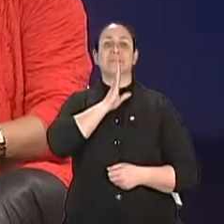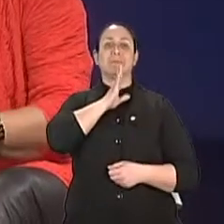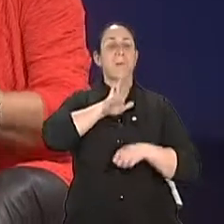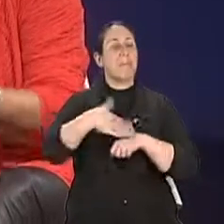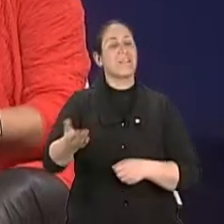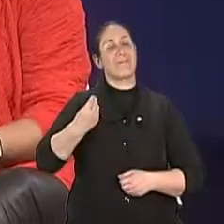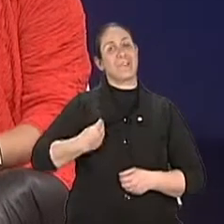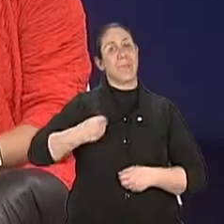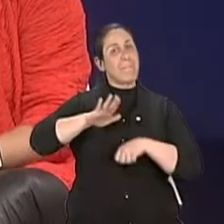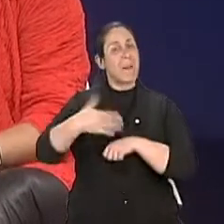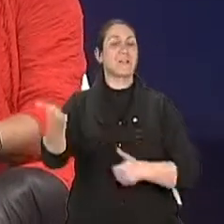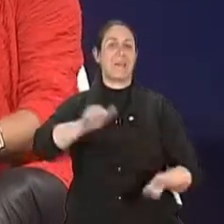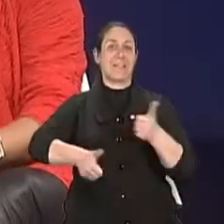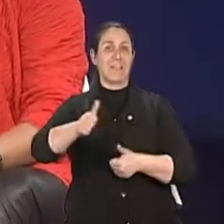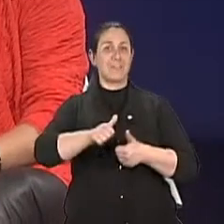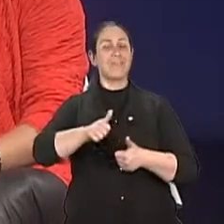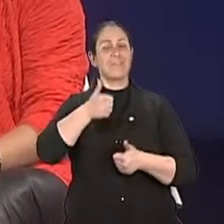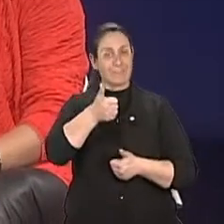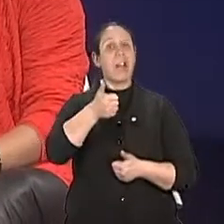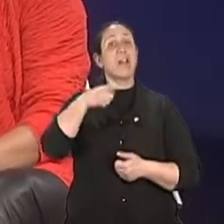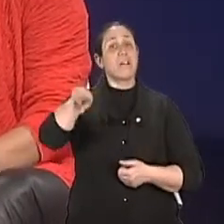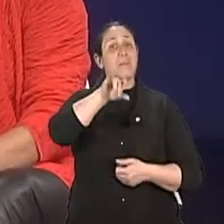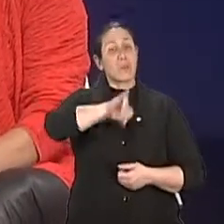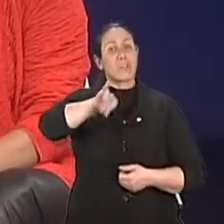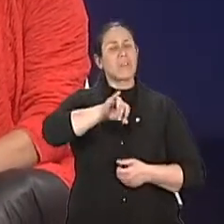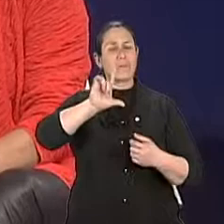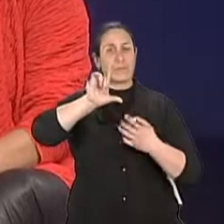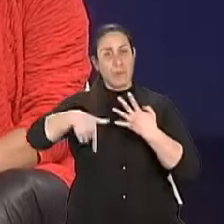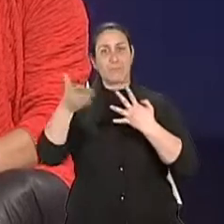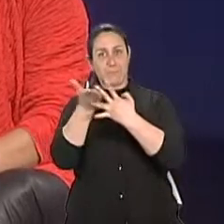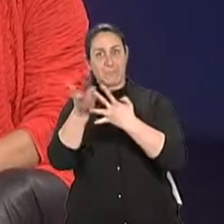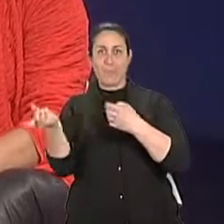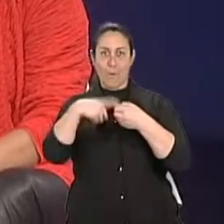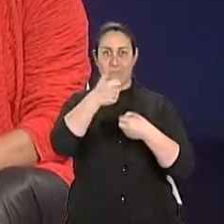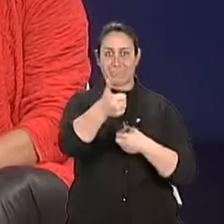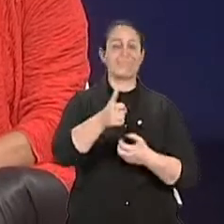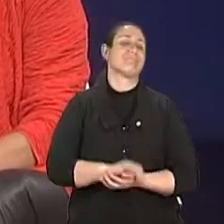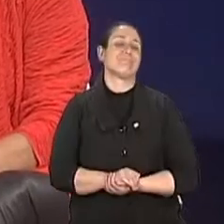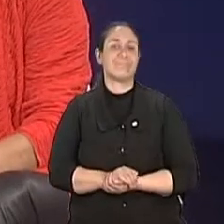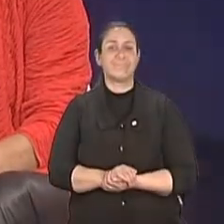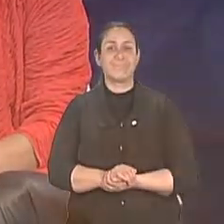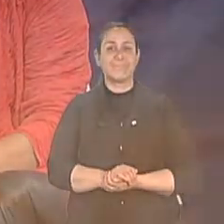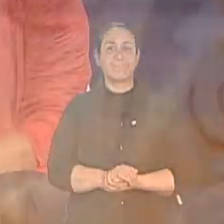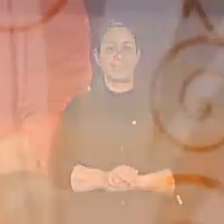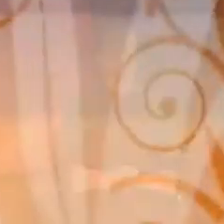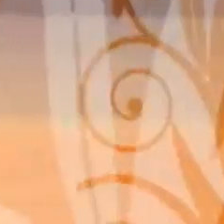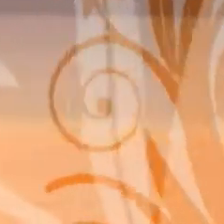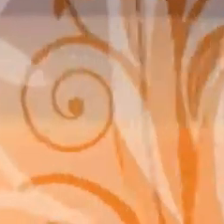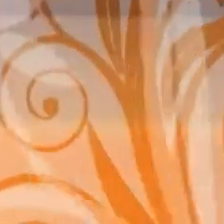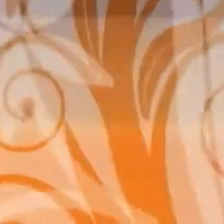mais vida, com mais qualidade. É isso que a gente está oportunizando aqui. Nós vamos a um pequeno intervalo e nós já voltamos.